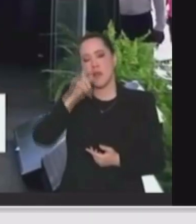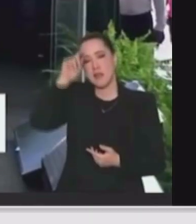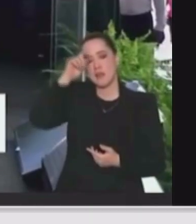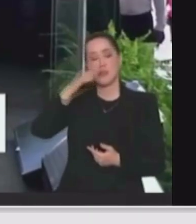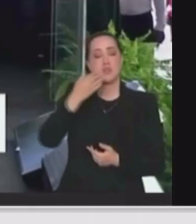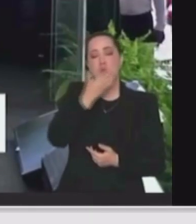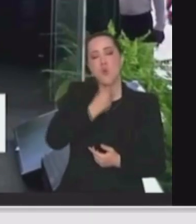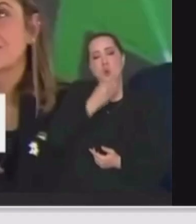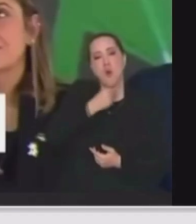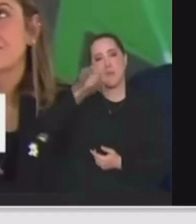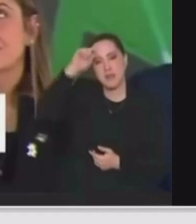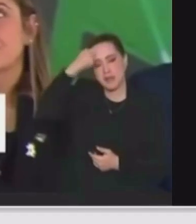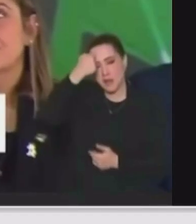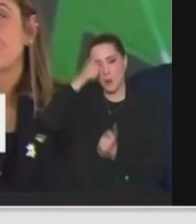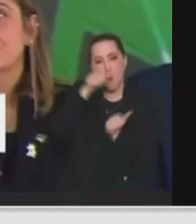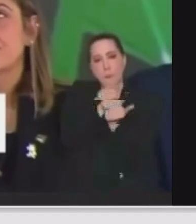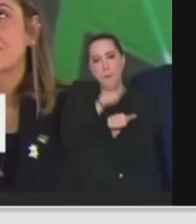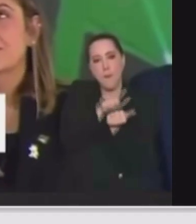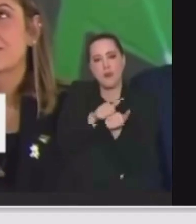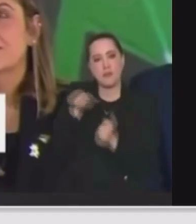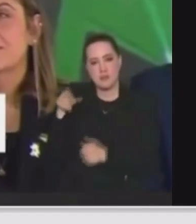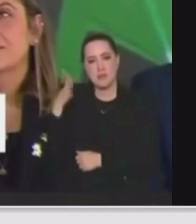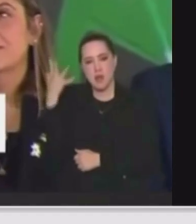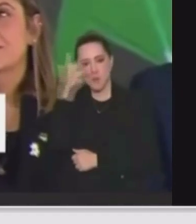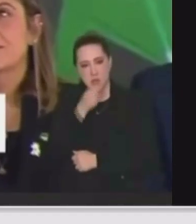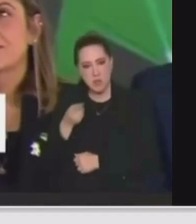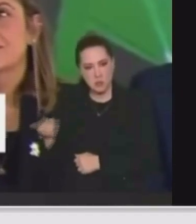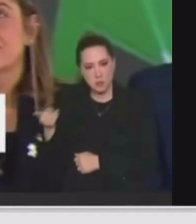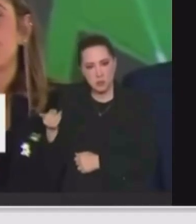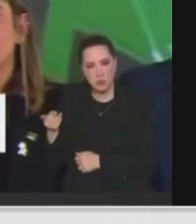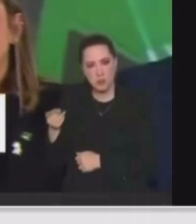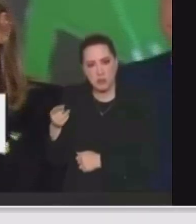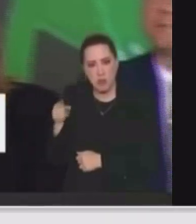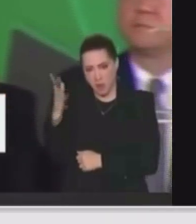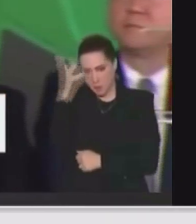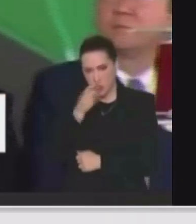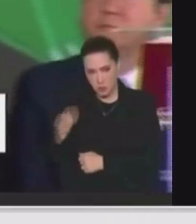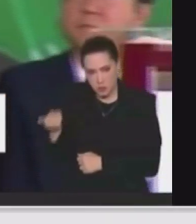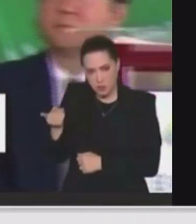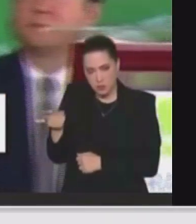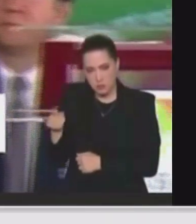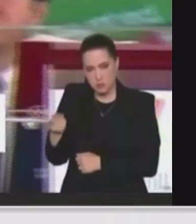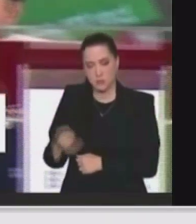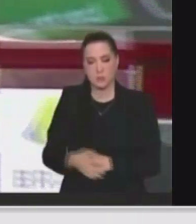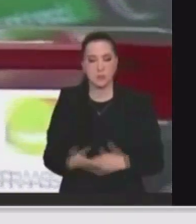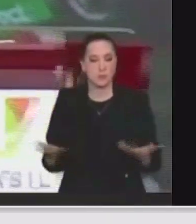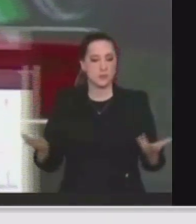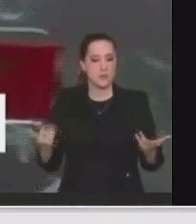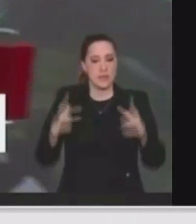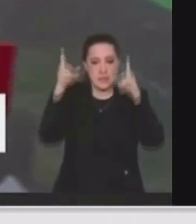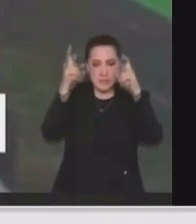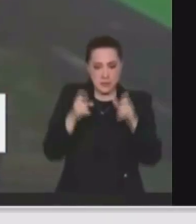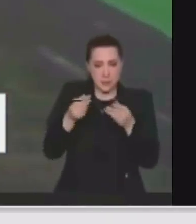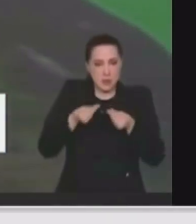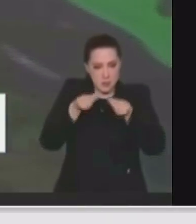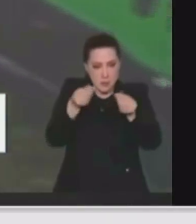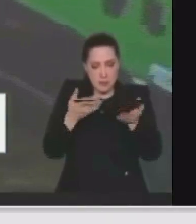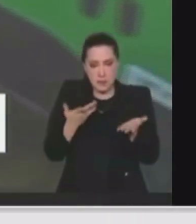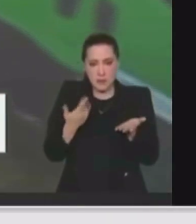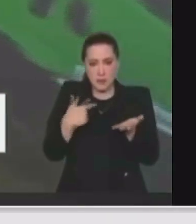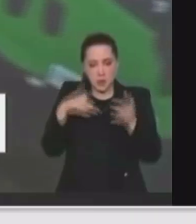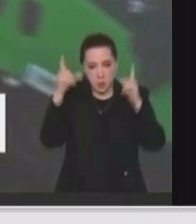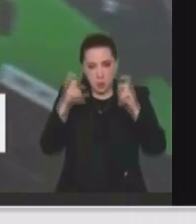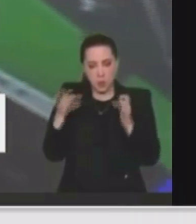dente? Você acha isso bonito? Você acha isso bonito, cara? Isso é fotografia para você